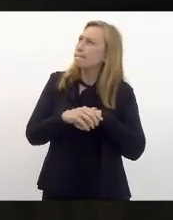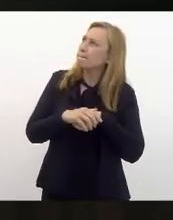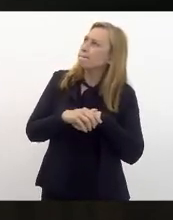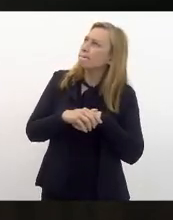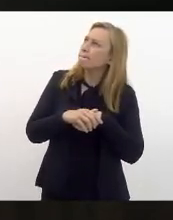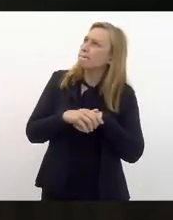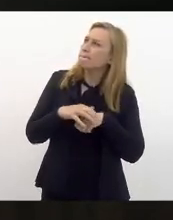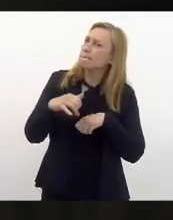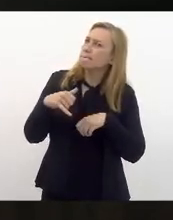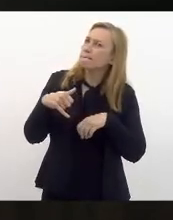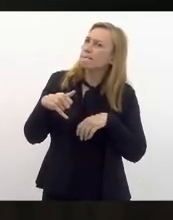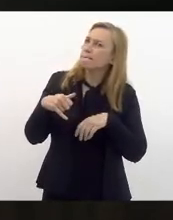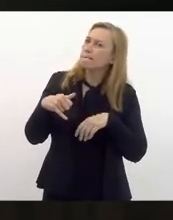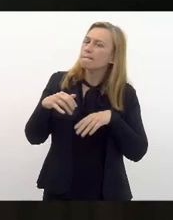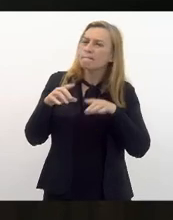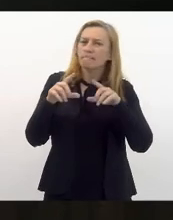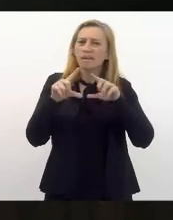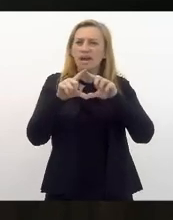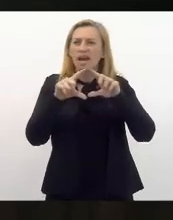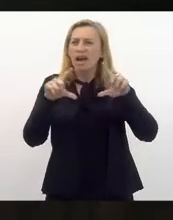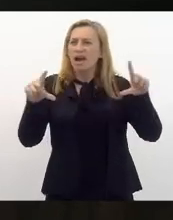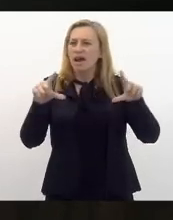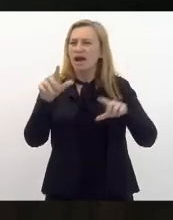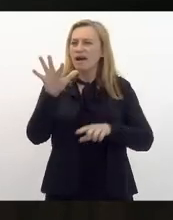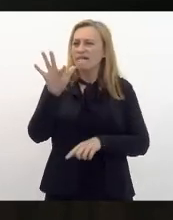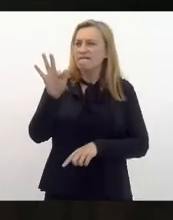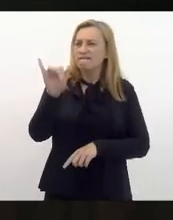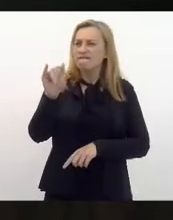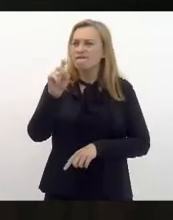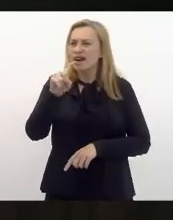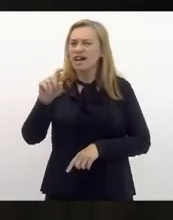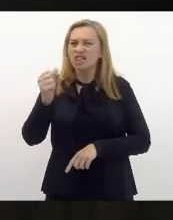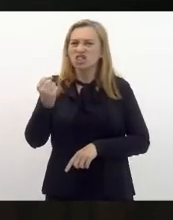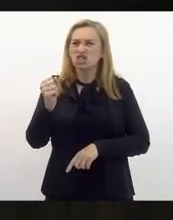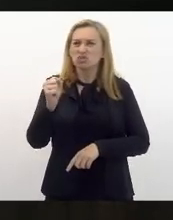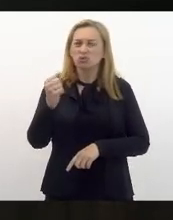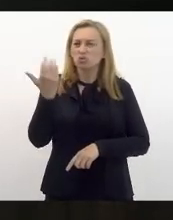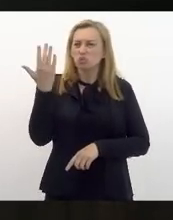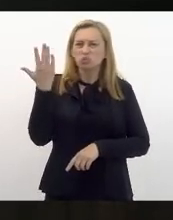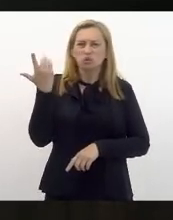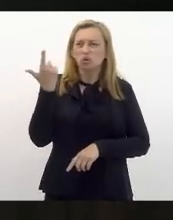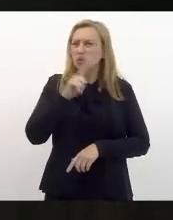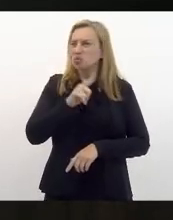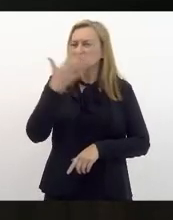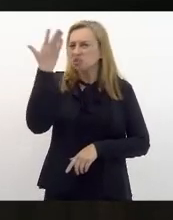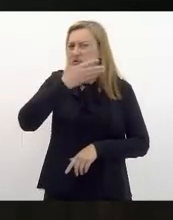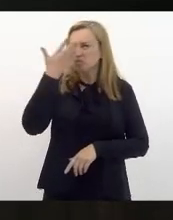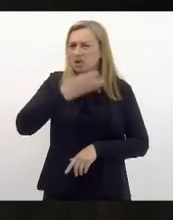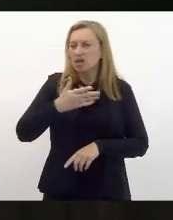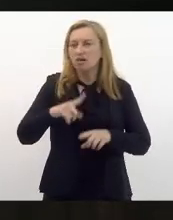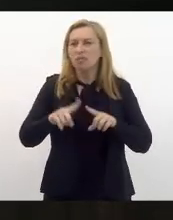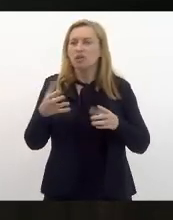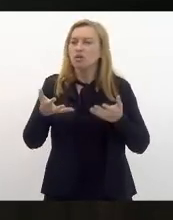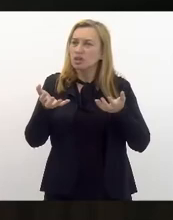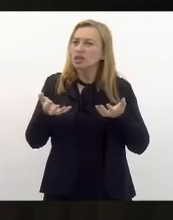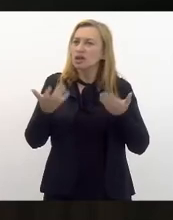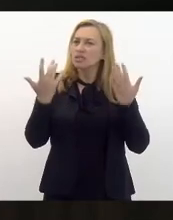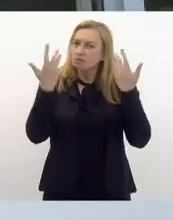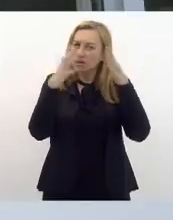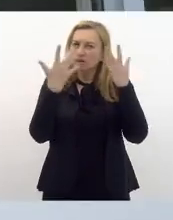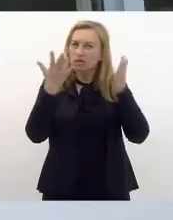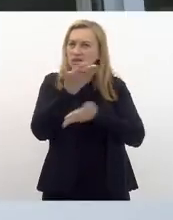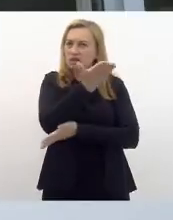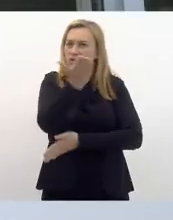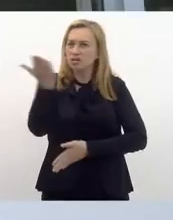faixa de vocês ficou bem cima assim do refletor não consigo nem anunciar mas eu queria saudá-los